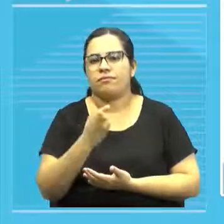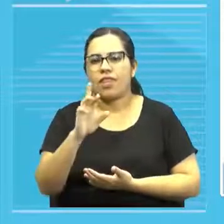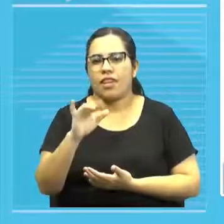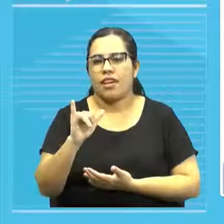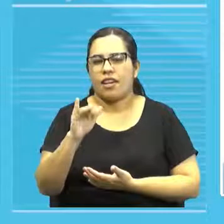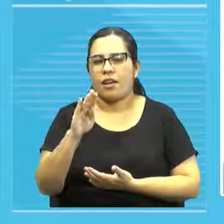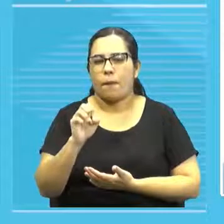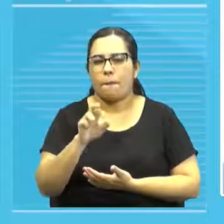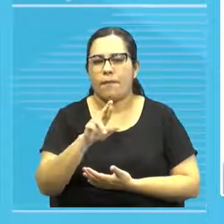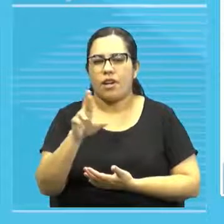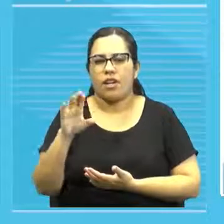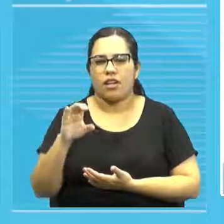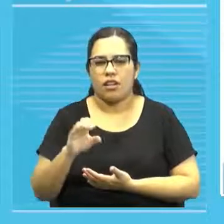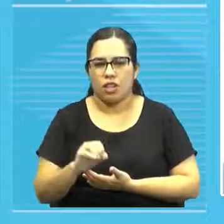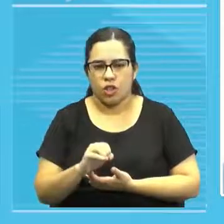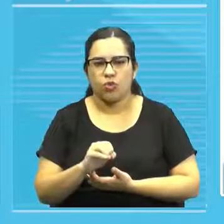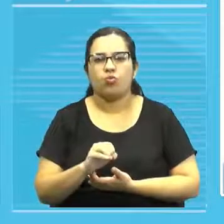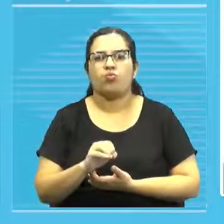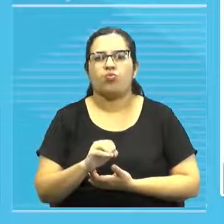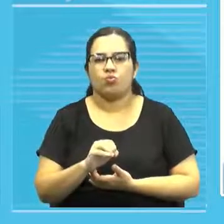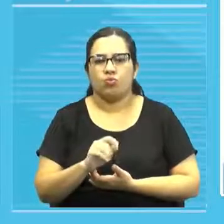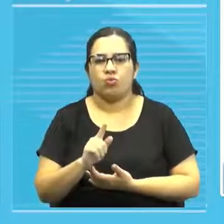Ribeiro Ribeiro